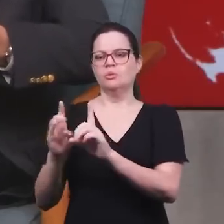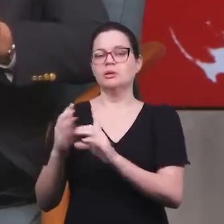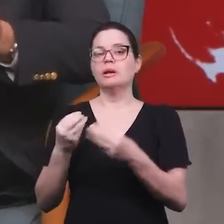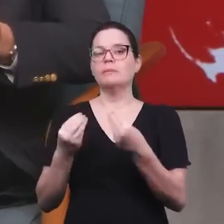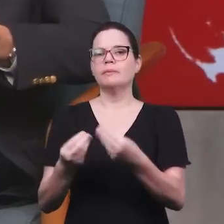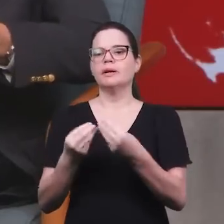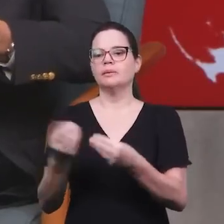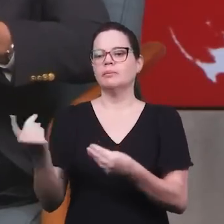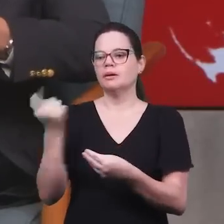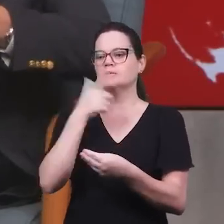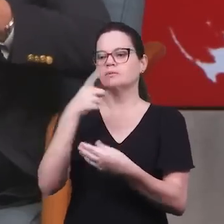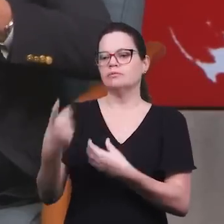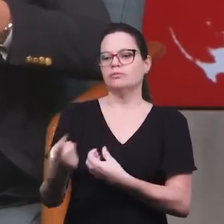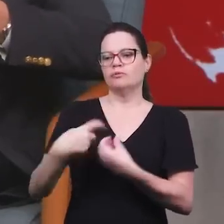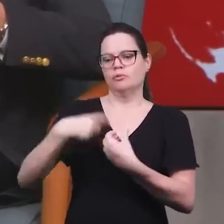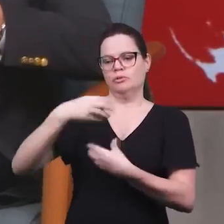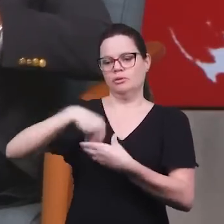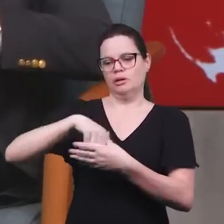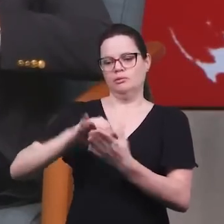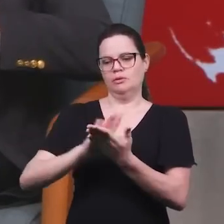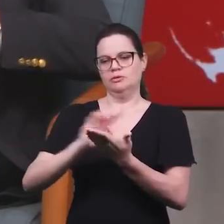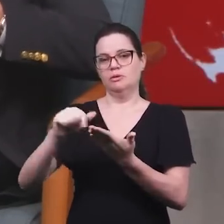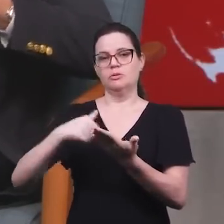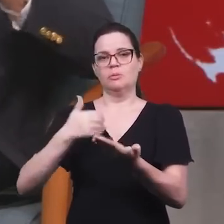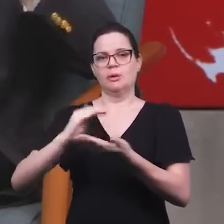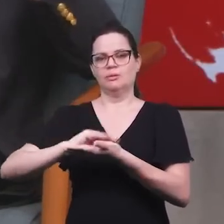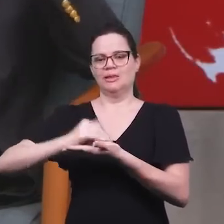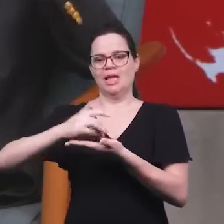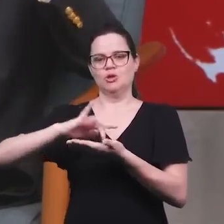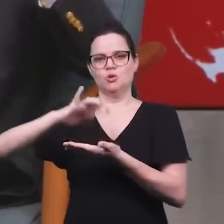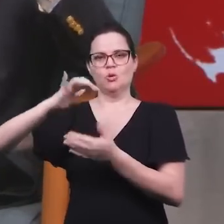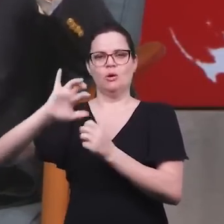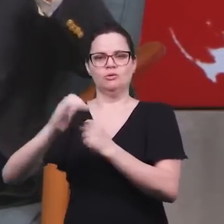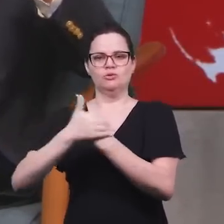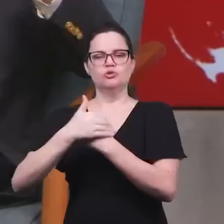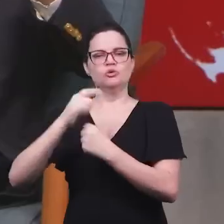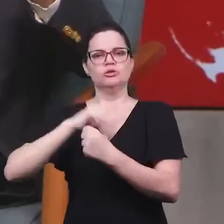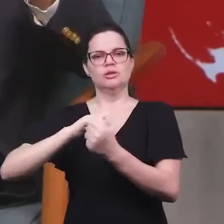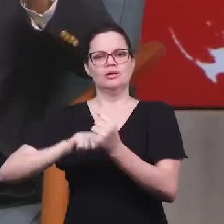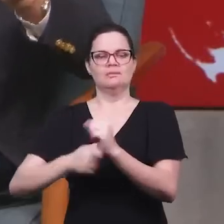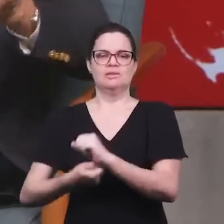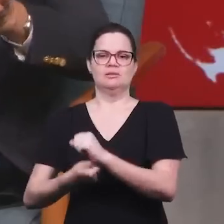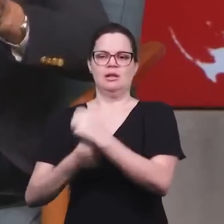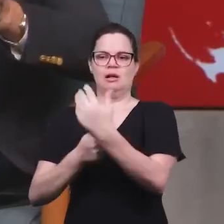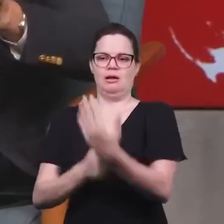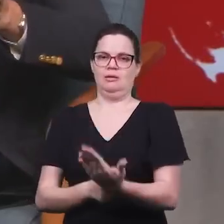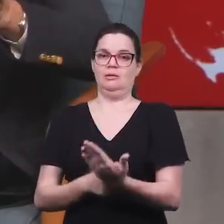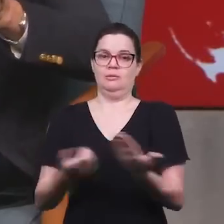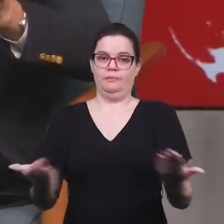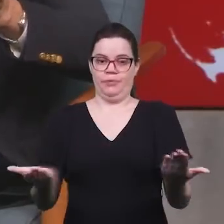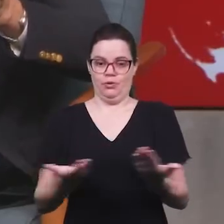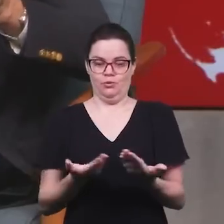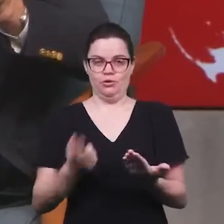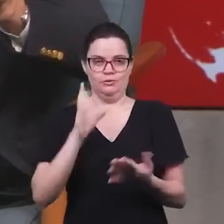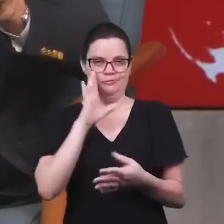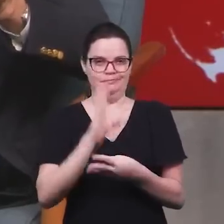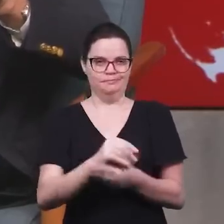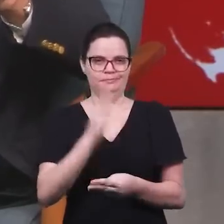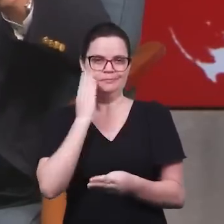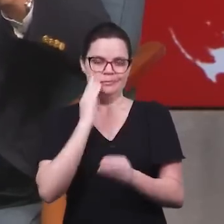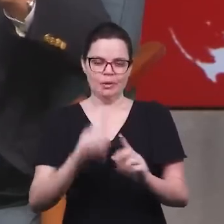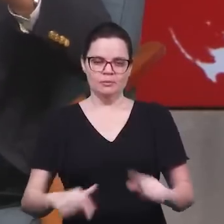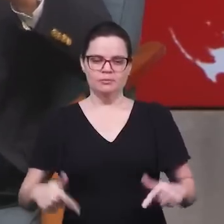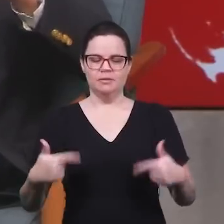está nesse tesouro que estava escondido. Então, os milagres de Jesus hoje profeticamente